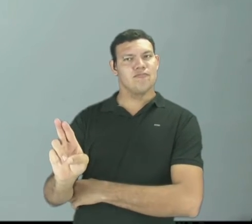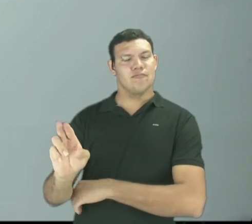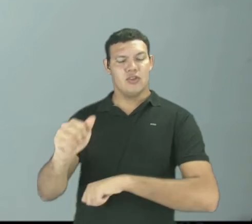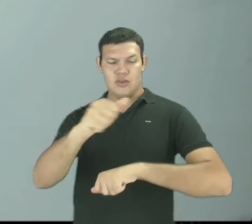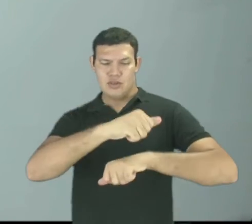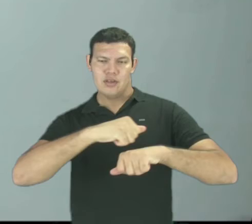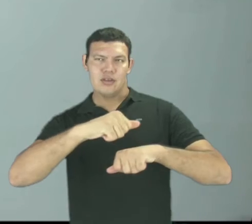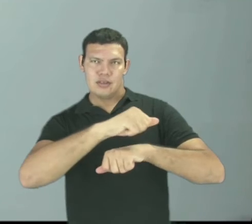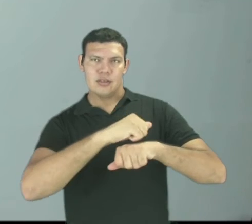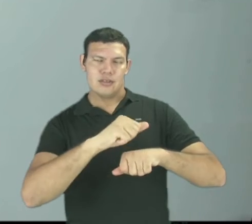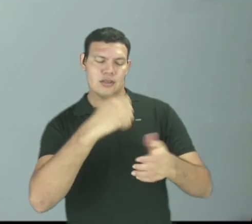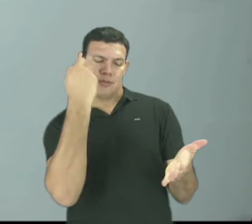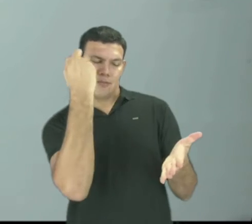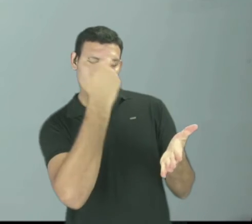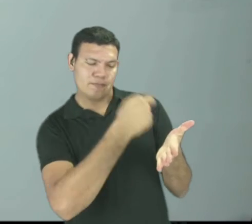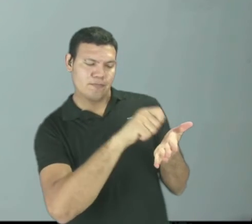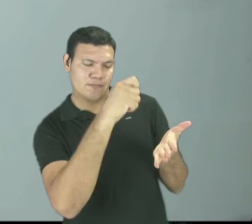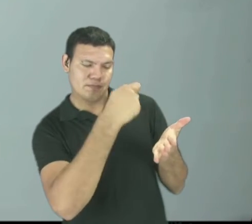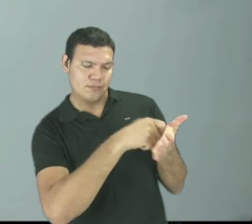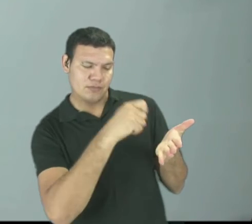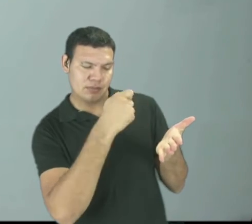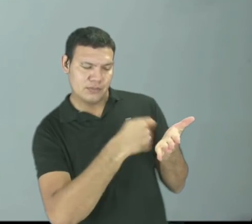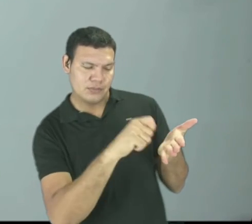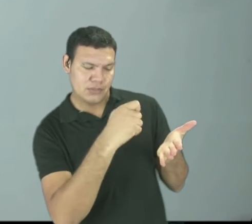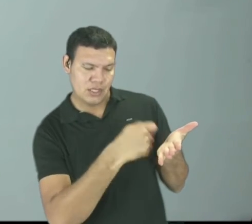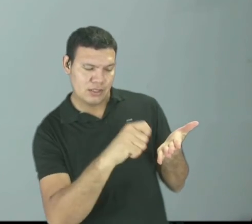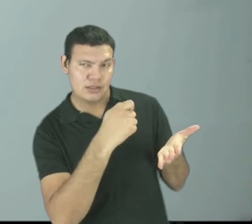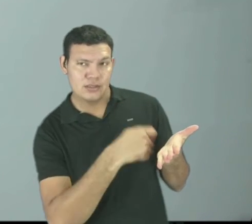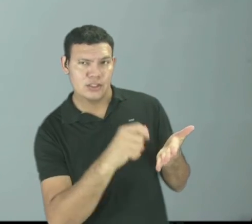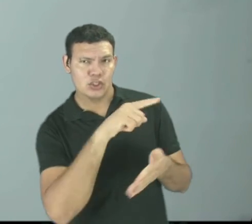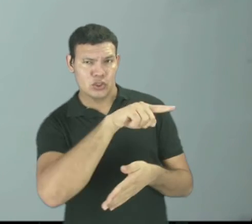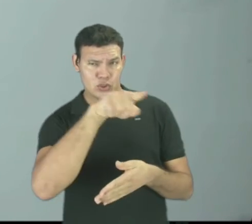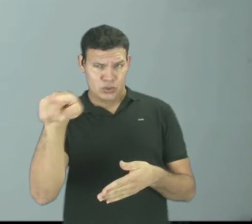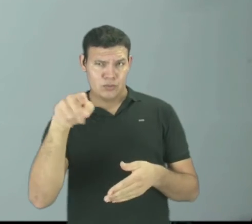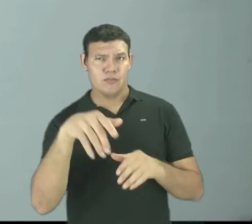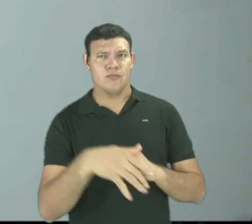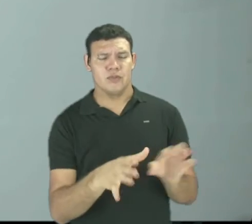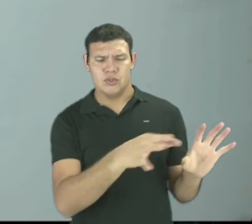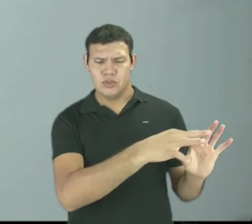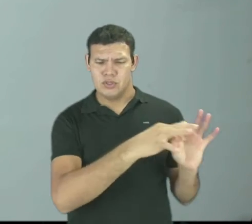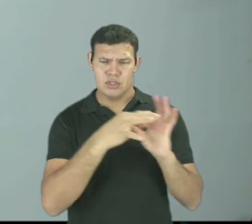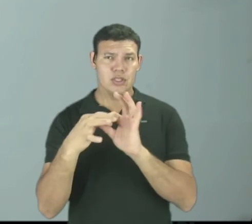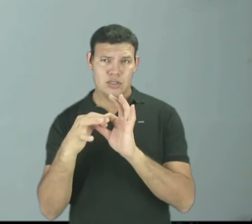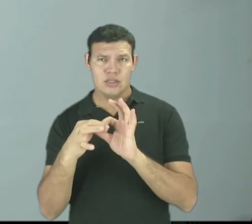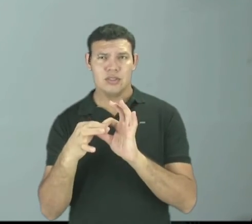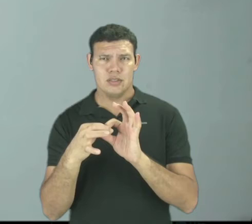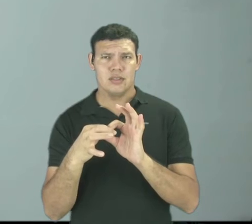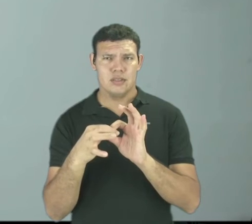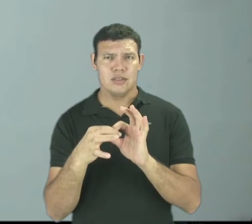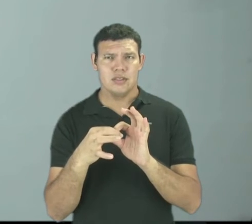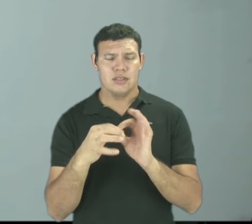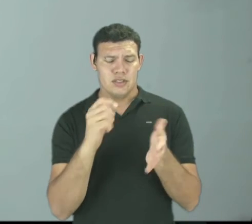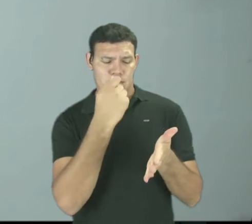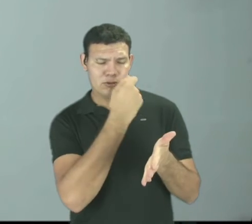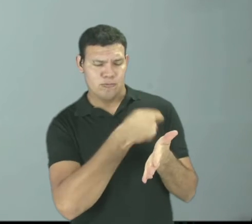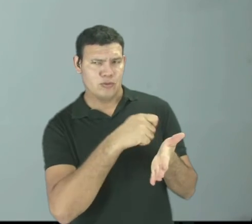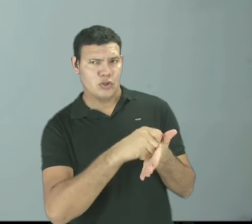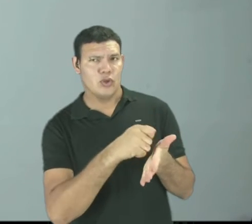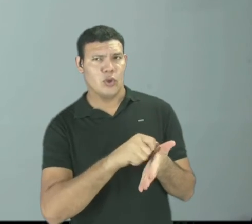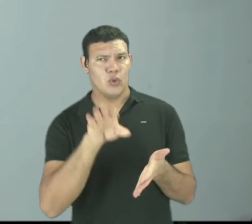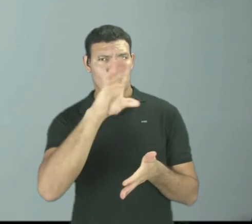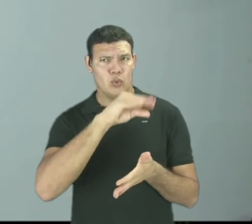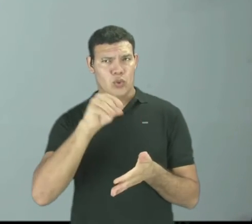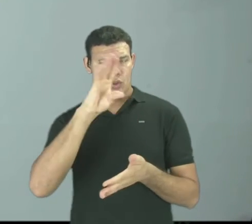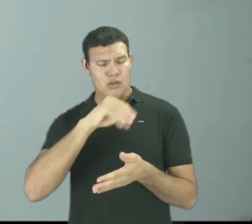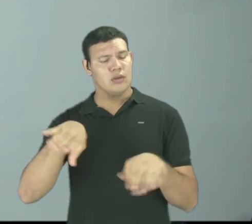sua prática escritural, na sua prática de escrita, em contextos de escrita e de fala